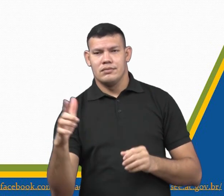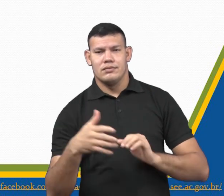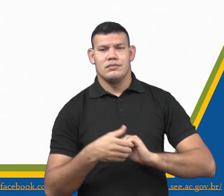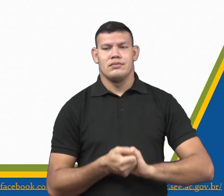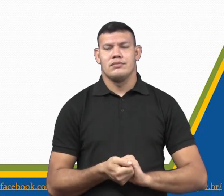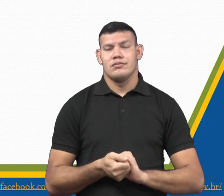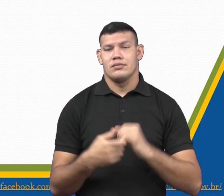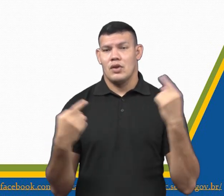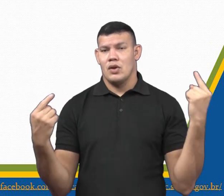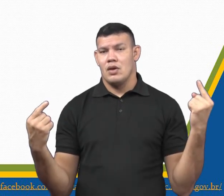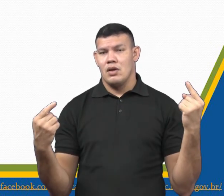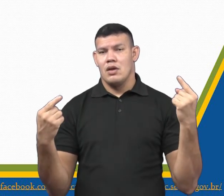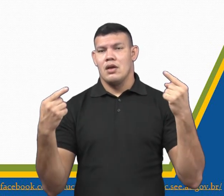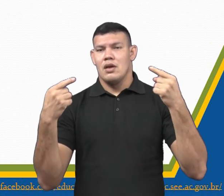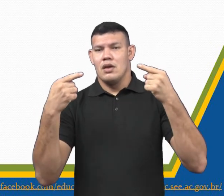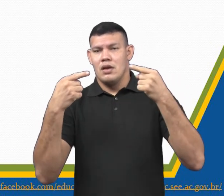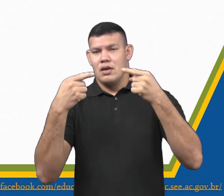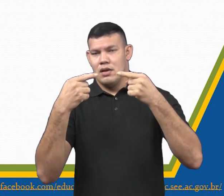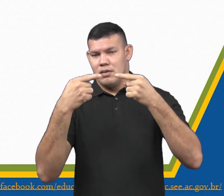ele diz que,